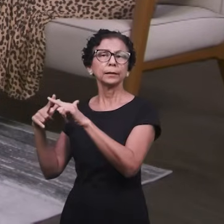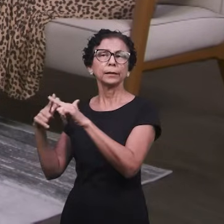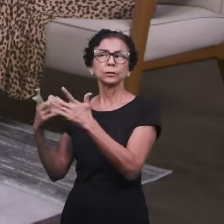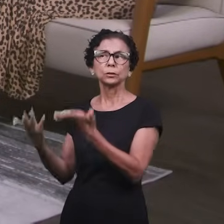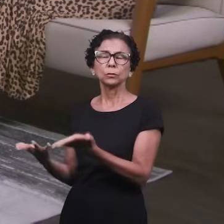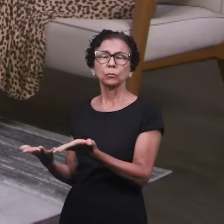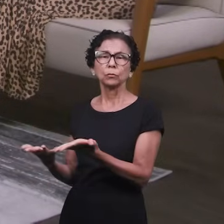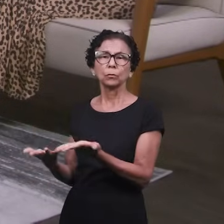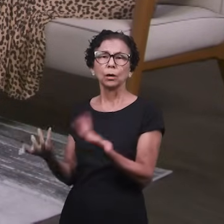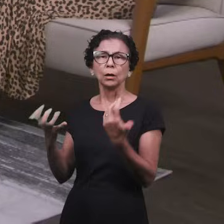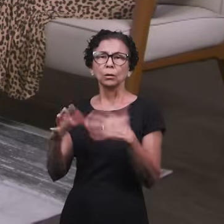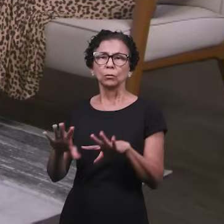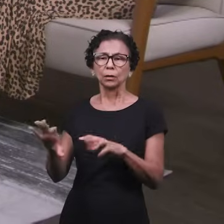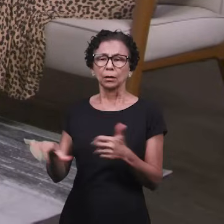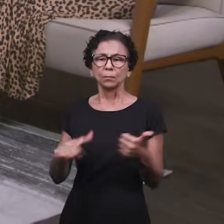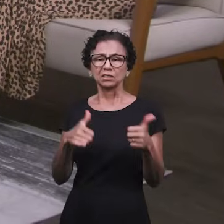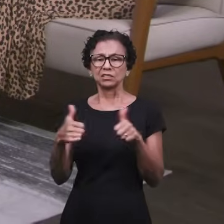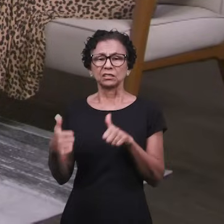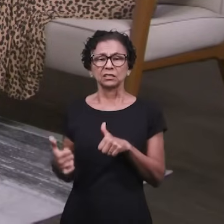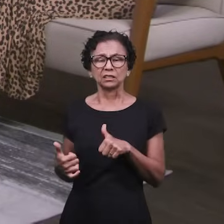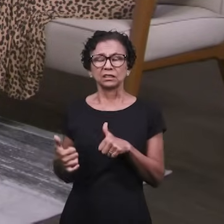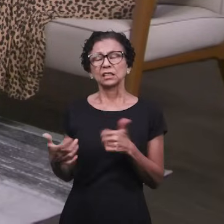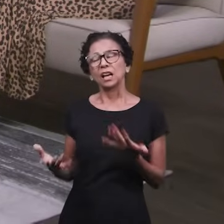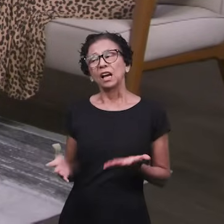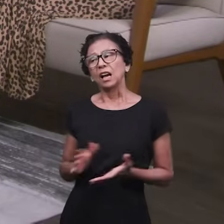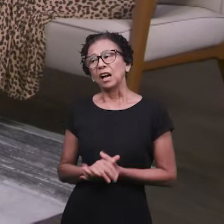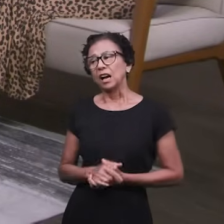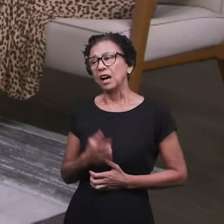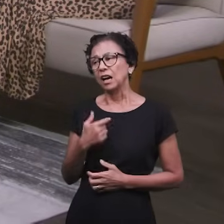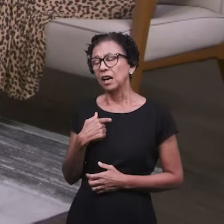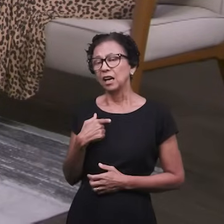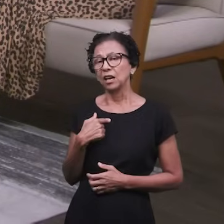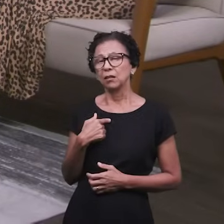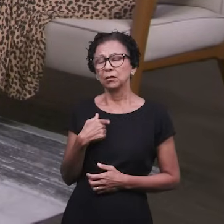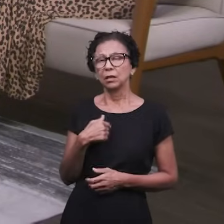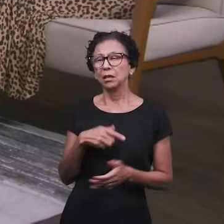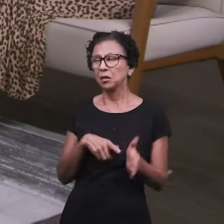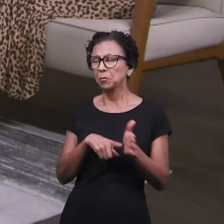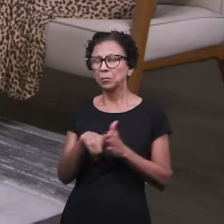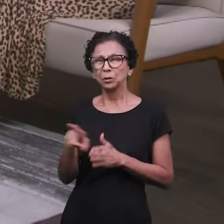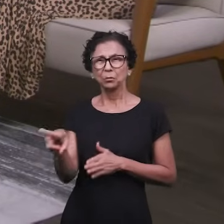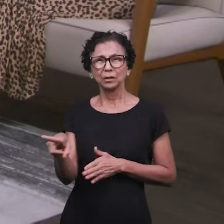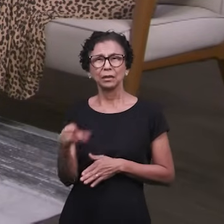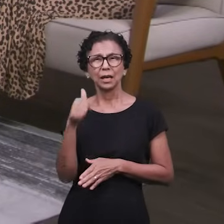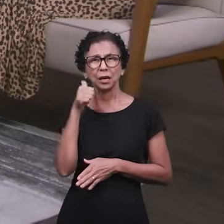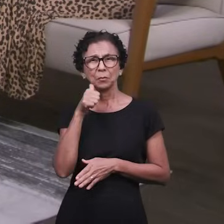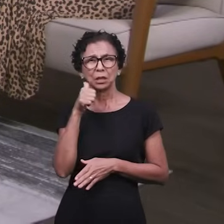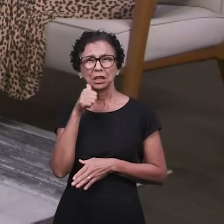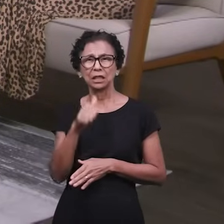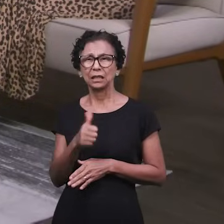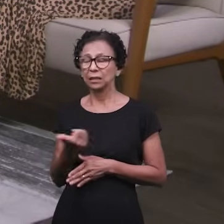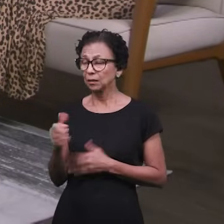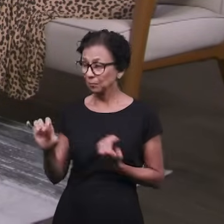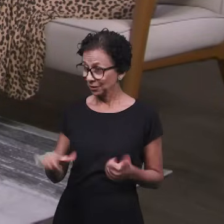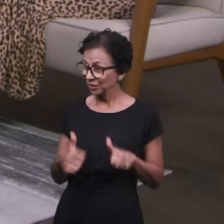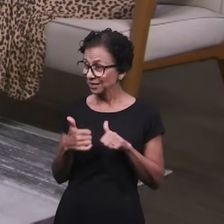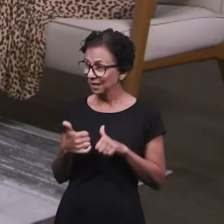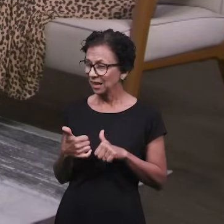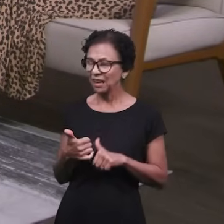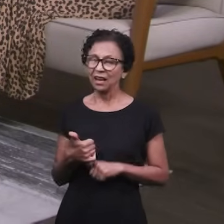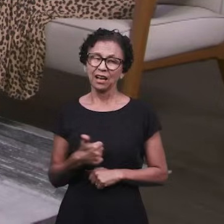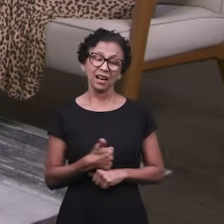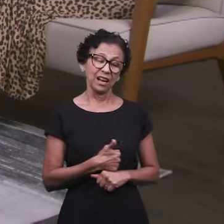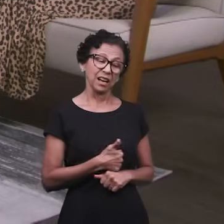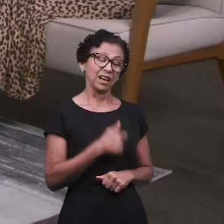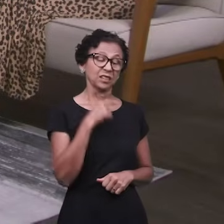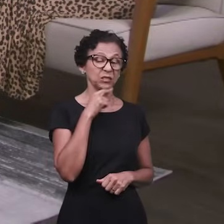de alguns adolescentes que falavam assim, mas eu ainda não tenho certeza. Mas como assim você está aqui todos os dias? Então o que faltou em nós,